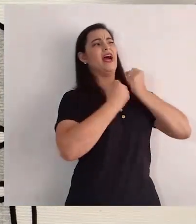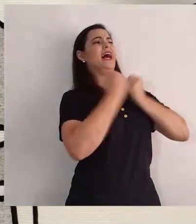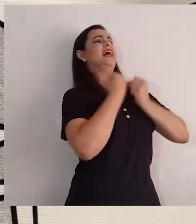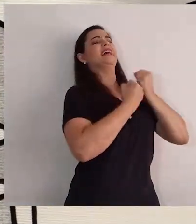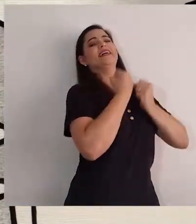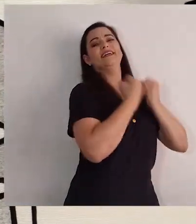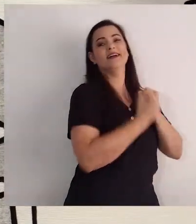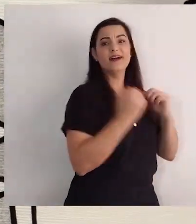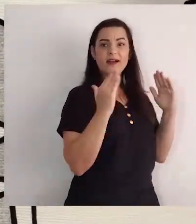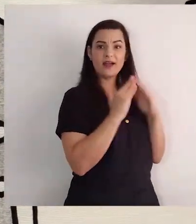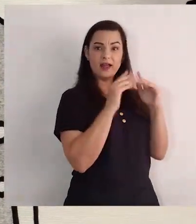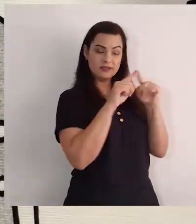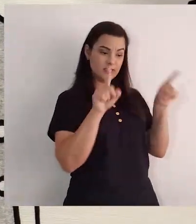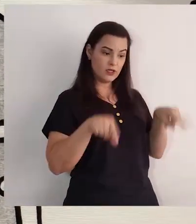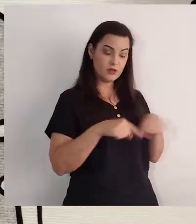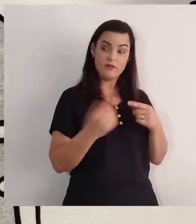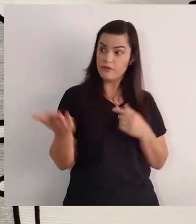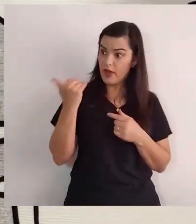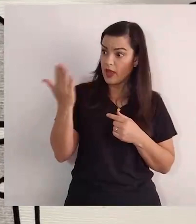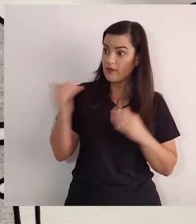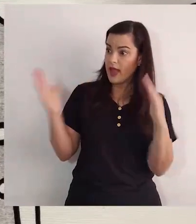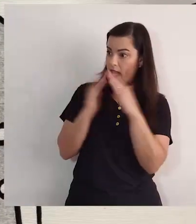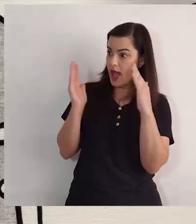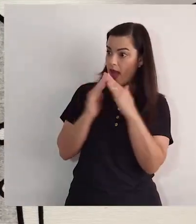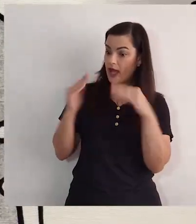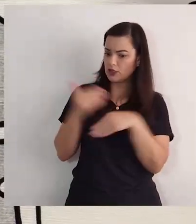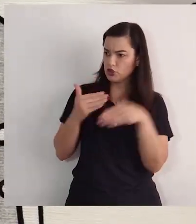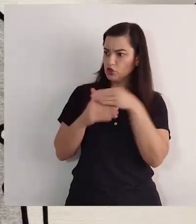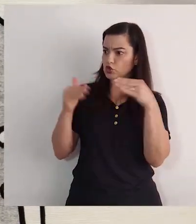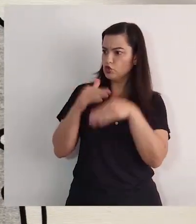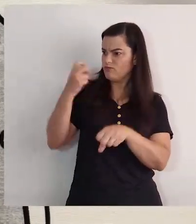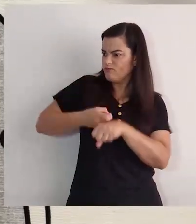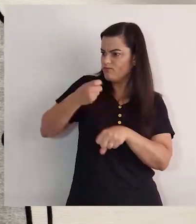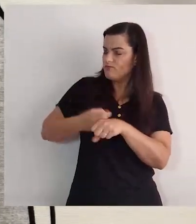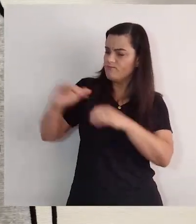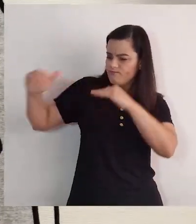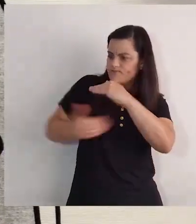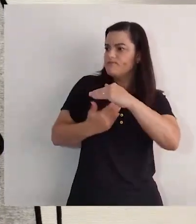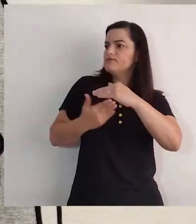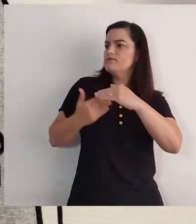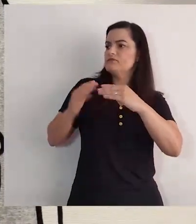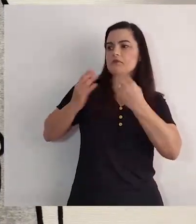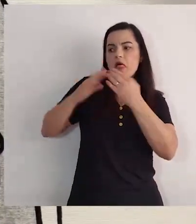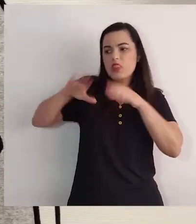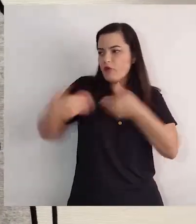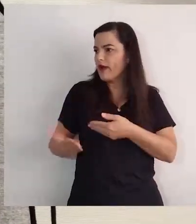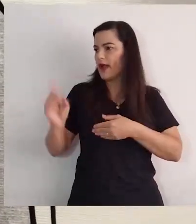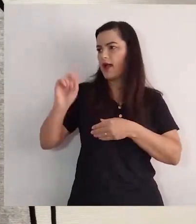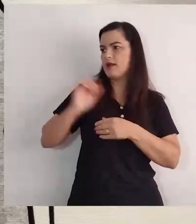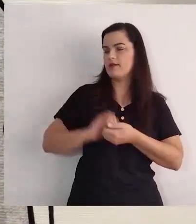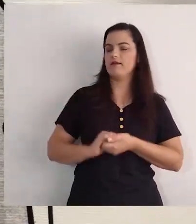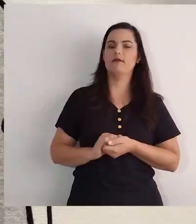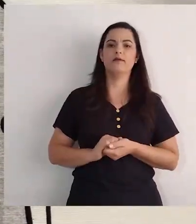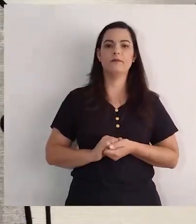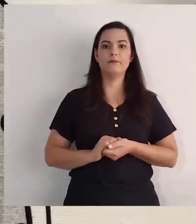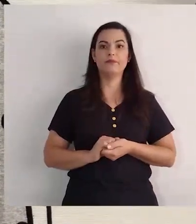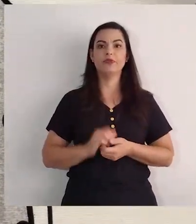na minha casinha. Ela é de tijolos e não vai cair. E o lobo